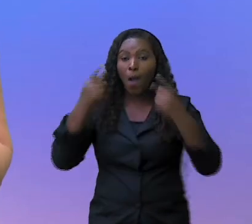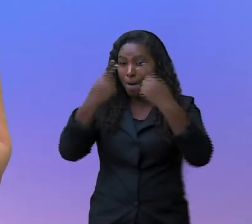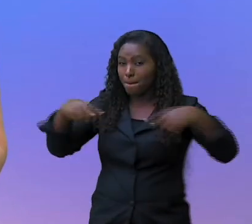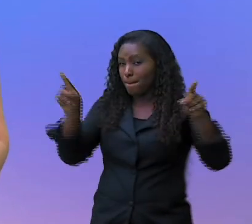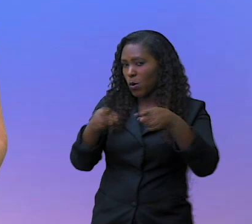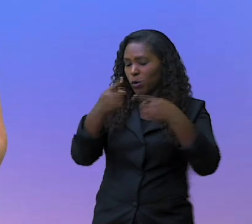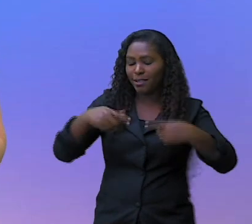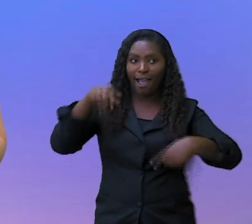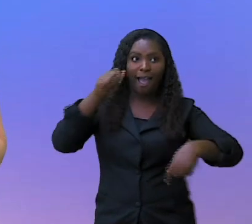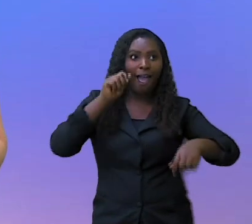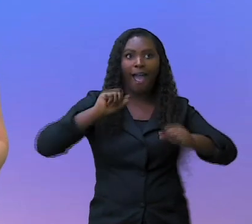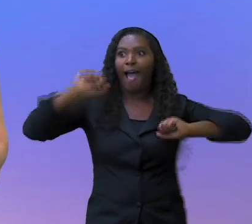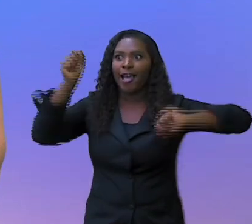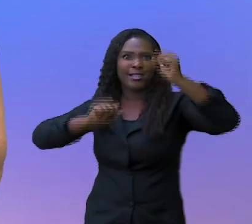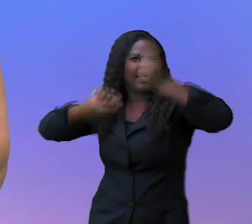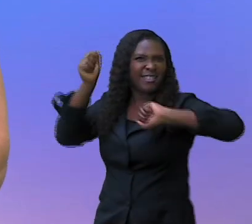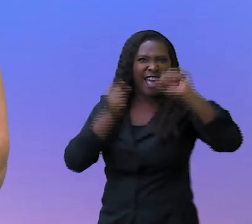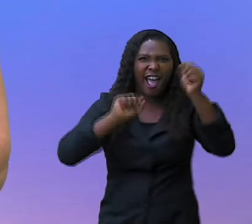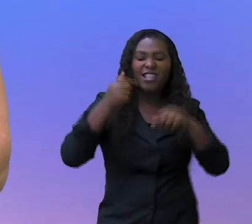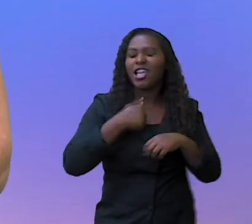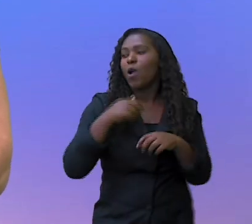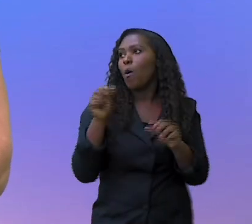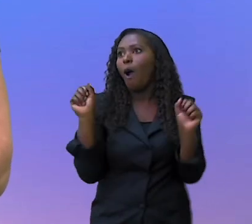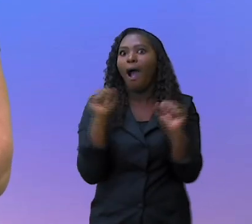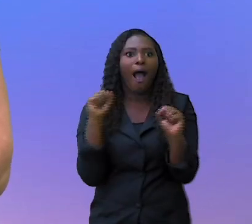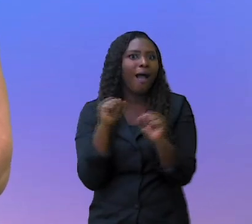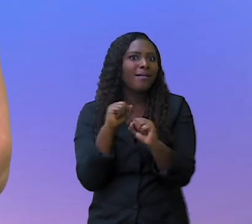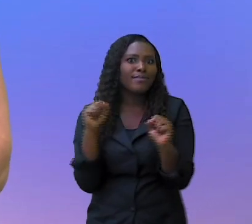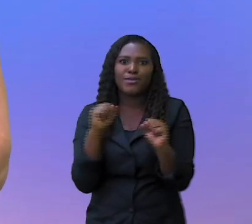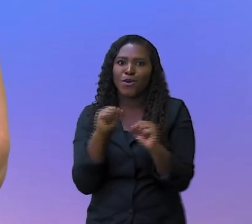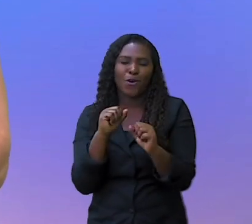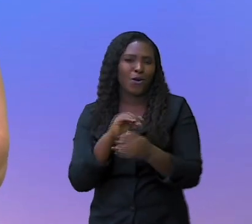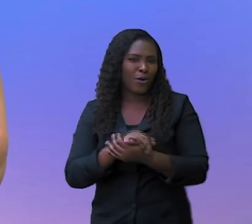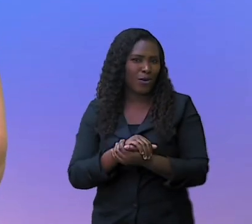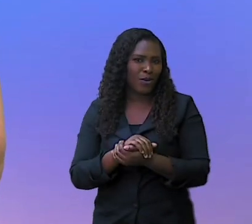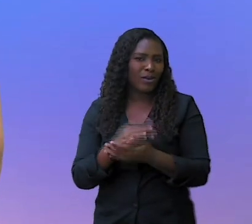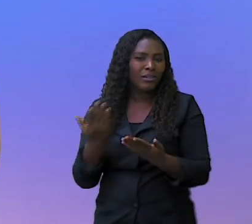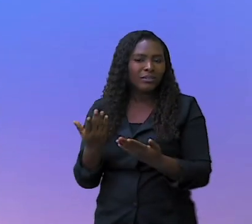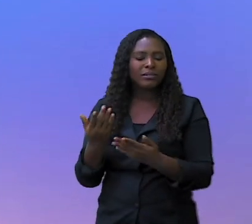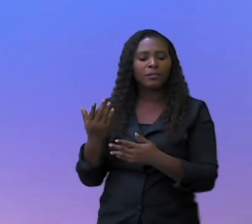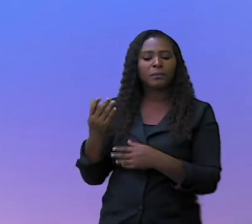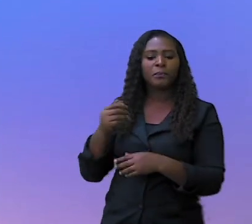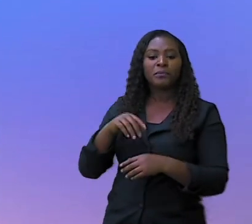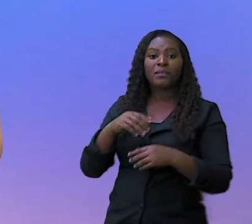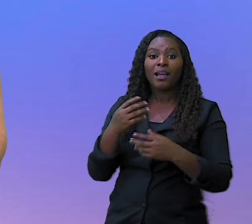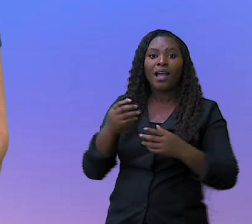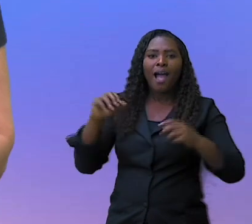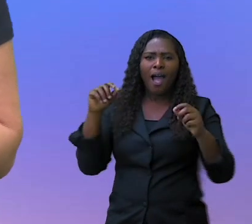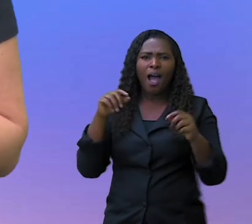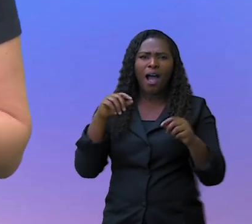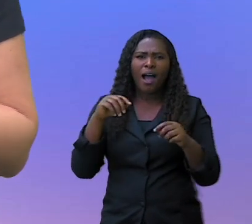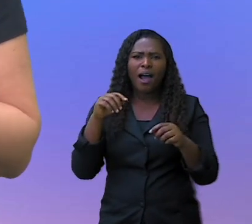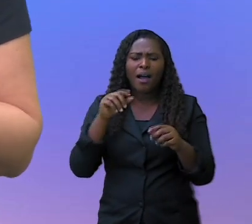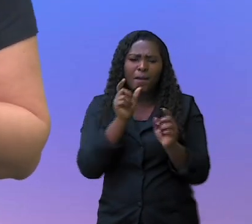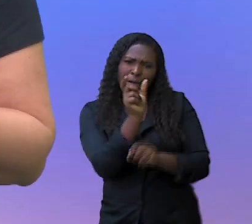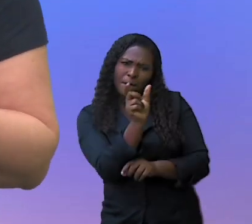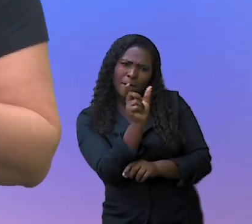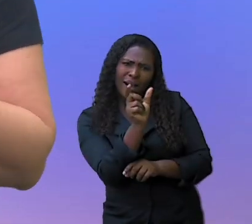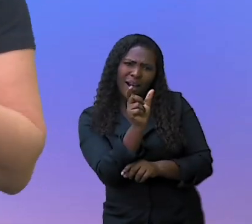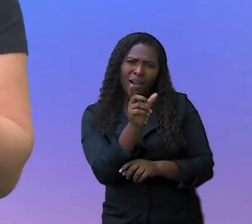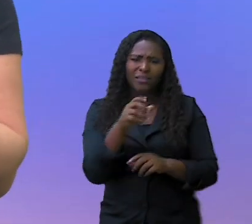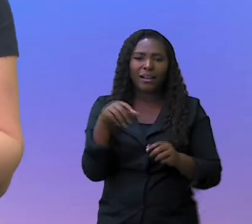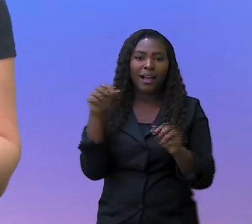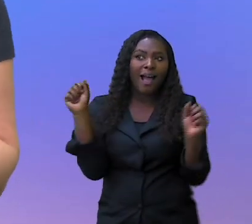Agitada, né, dentro da classe gramatical é um adjetivo, mas aqui nessa oração ela tem o quê? Ela